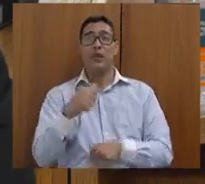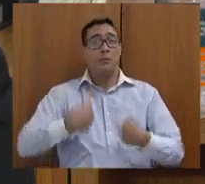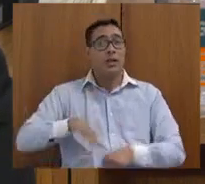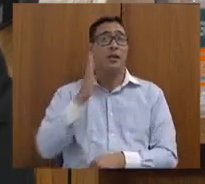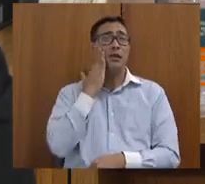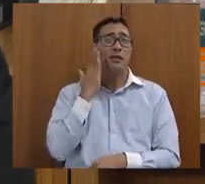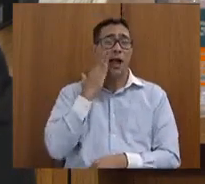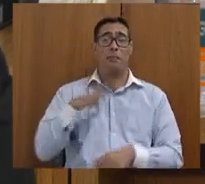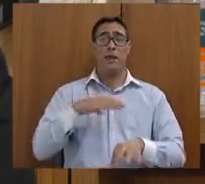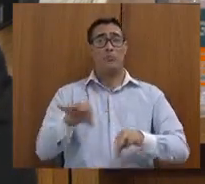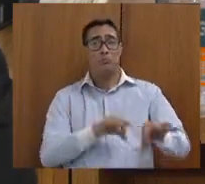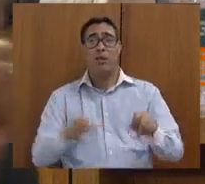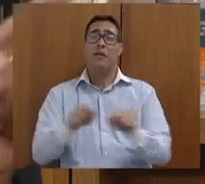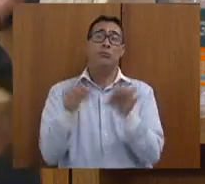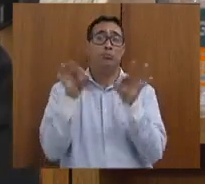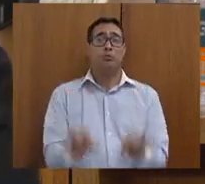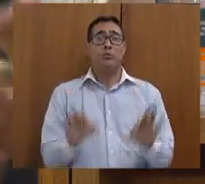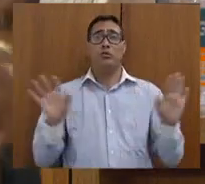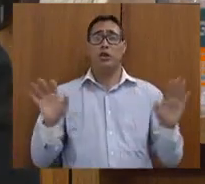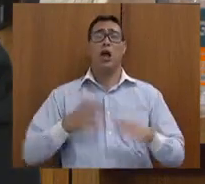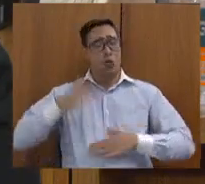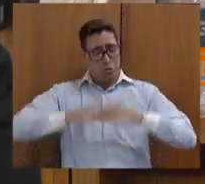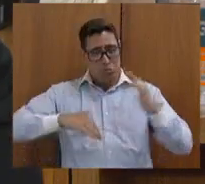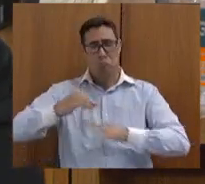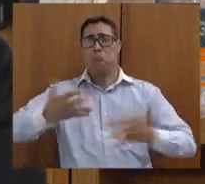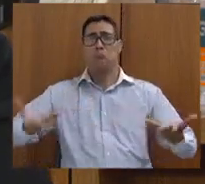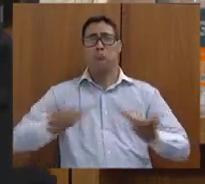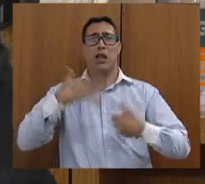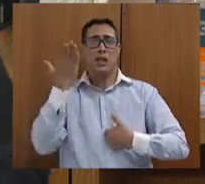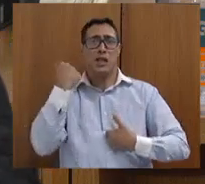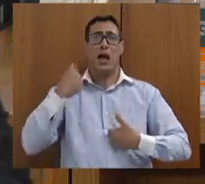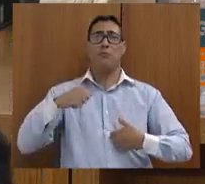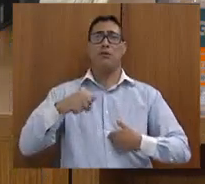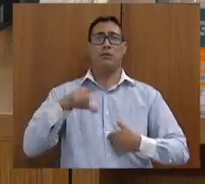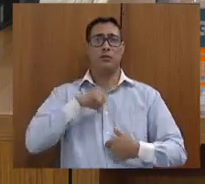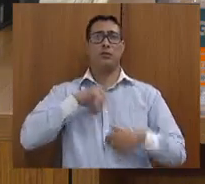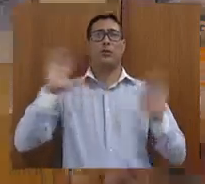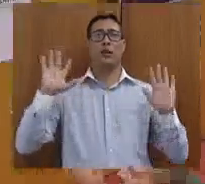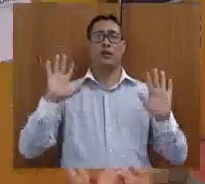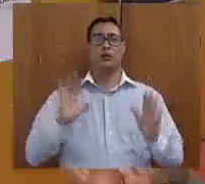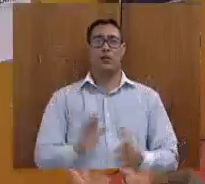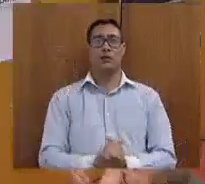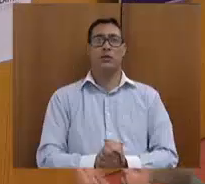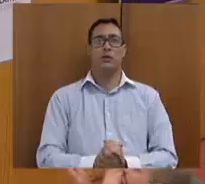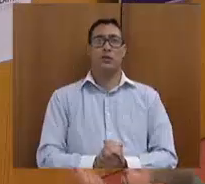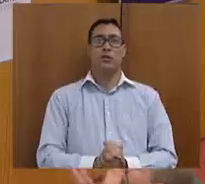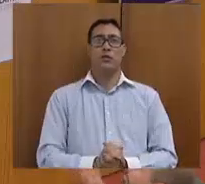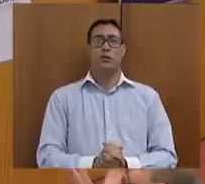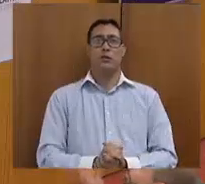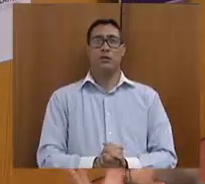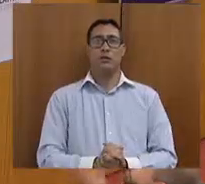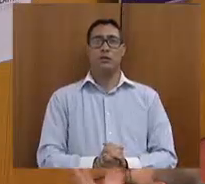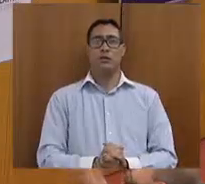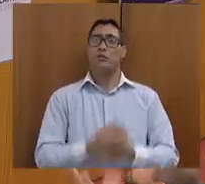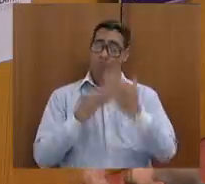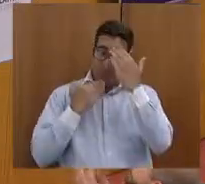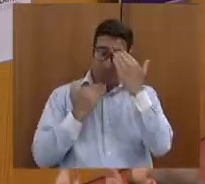e fazer justiça competência a gente tem sobre instalado Obrigada